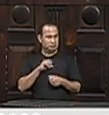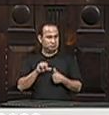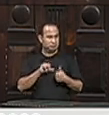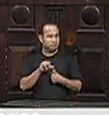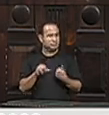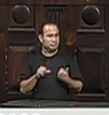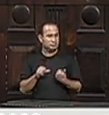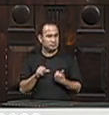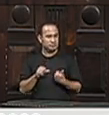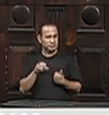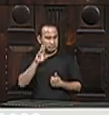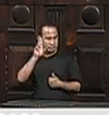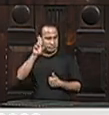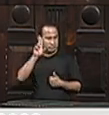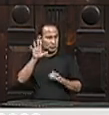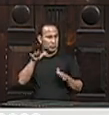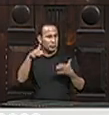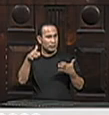que me represente.